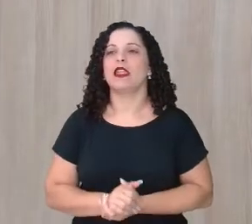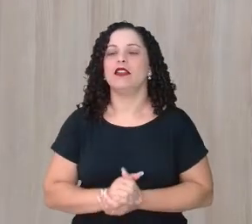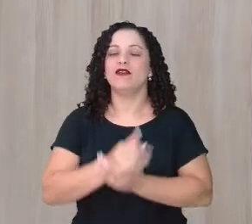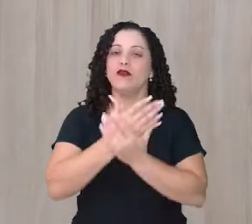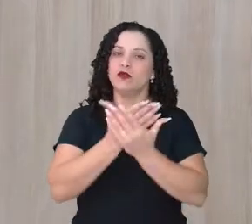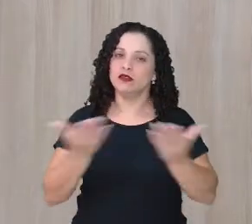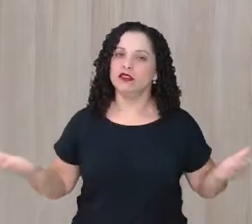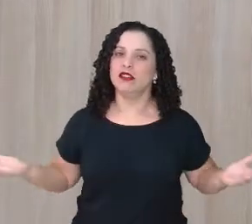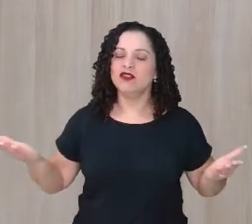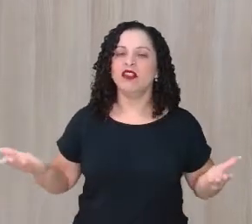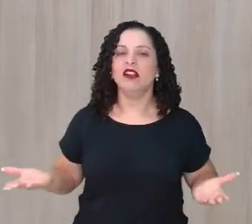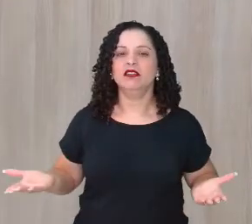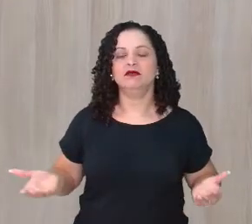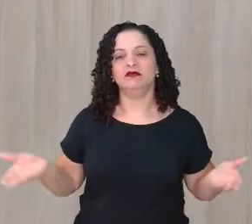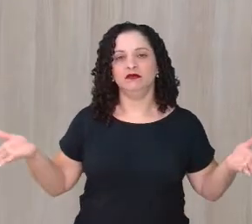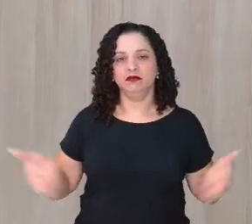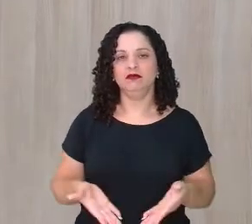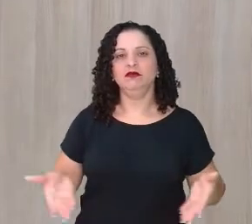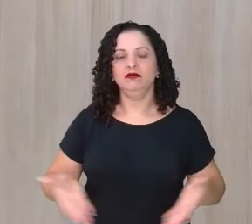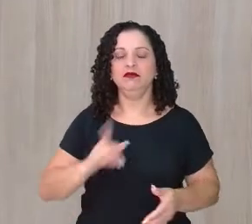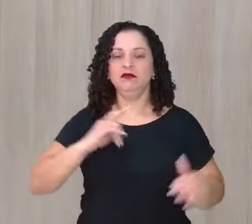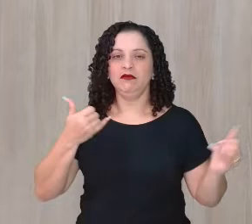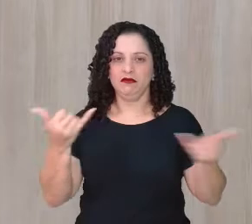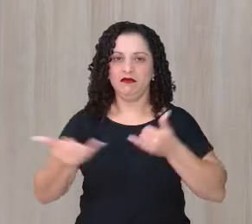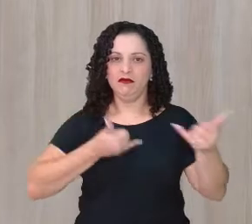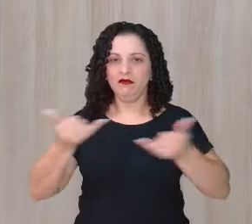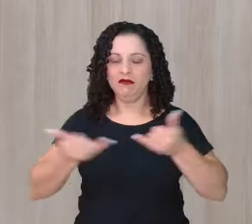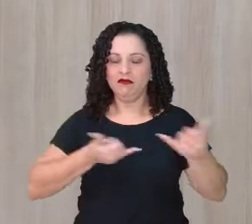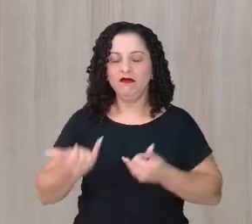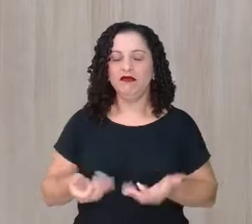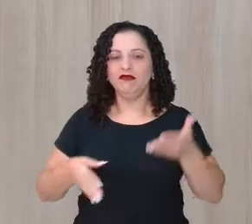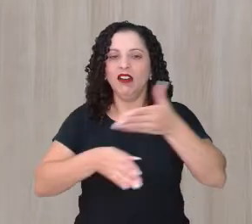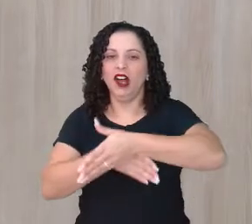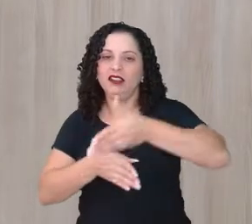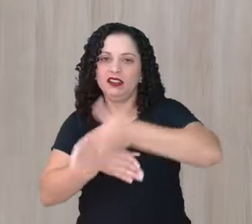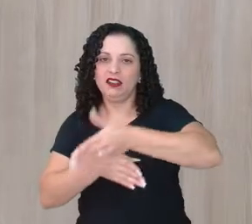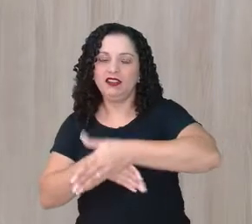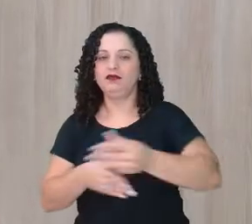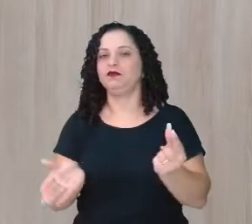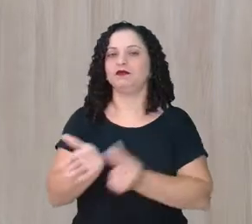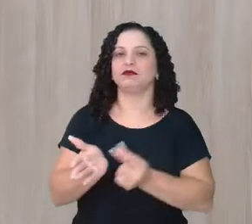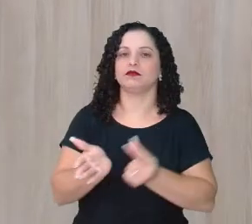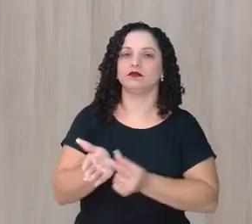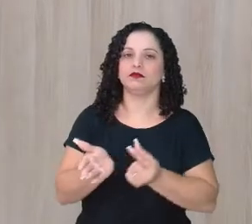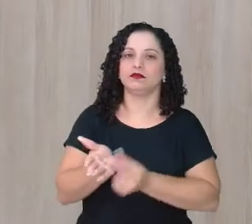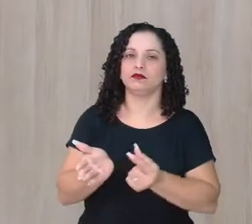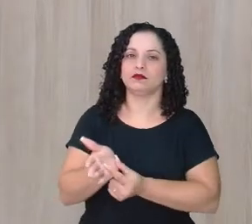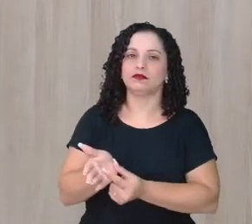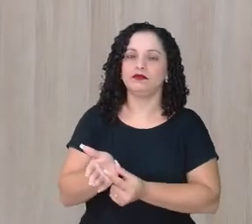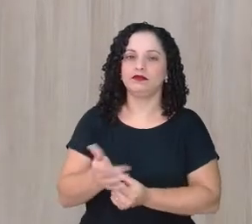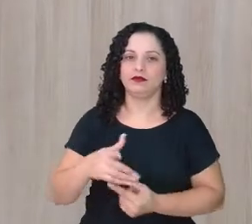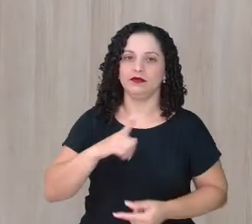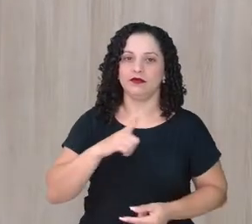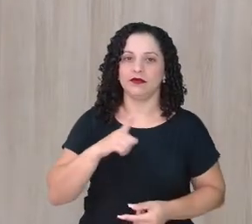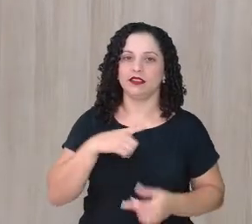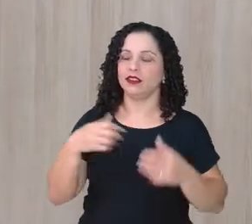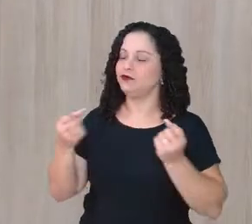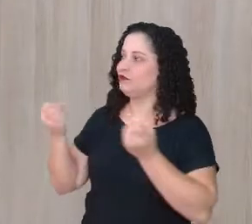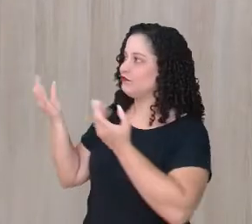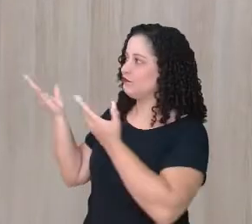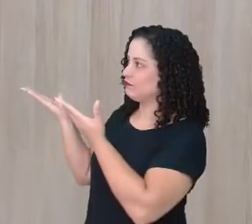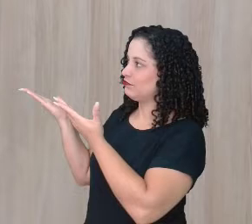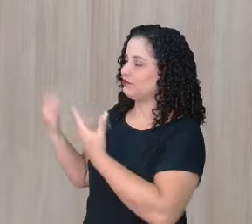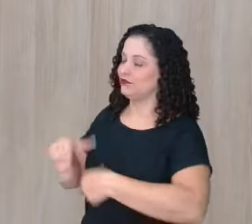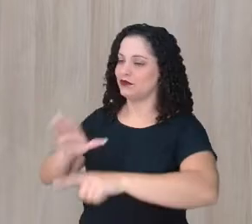vão, diante disso aí, vocês vão entrar nesse aplicativo. O Billy vai colocar aí para a gente o